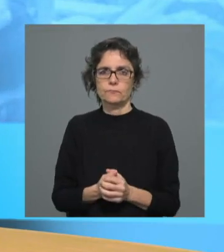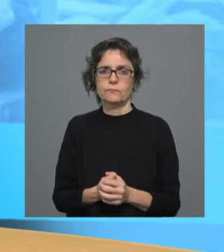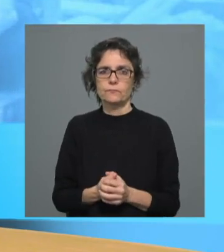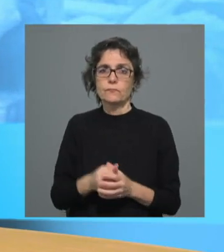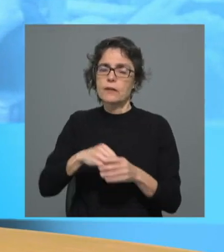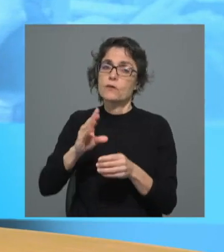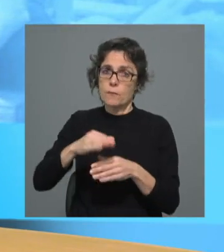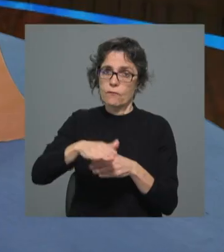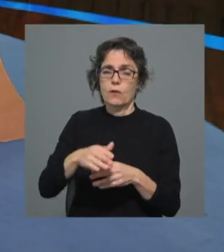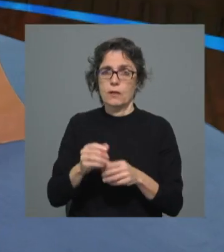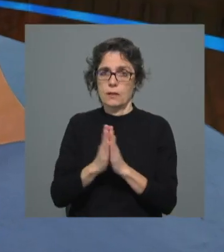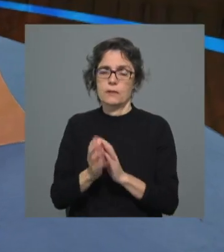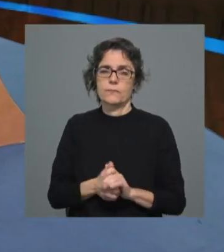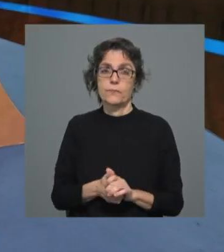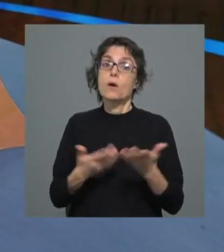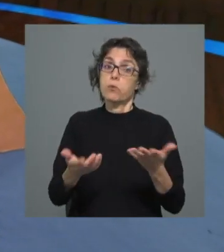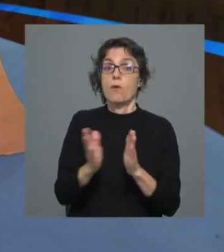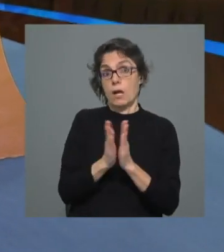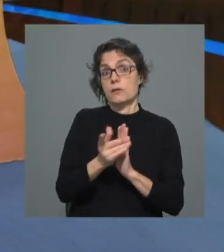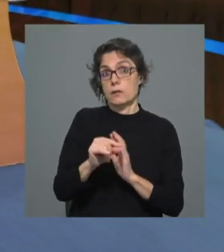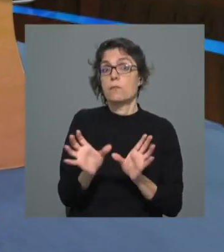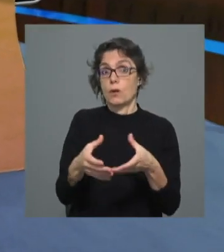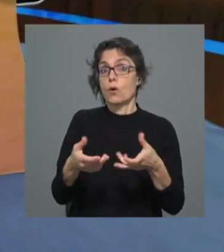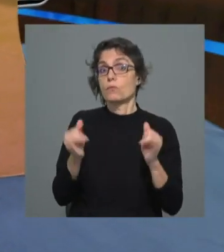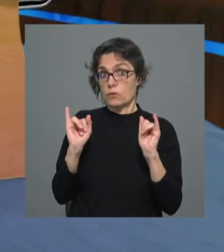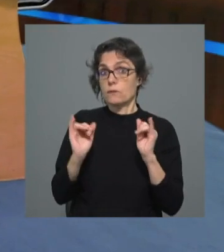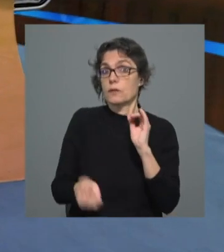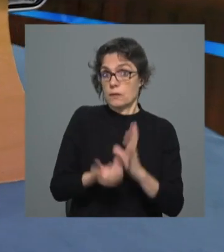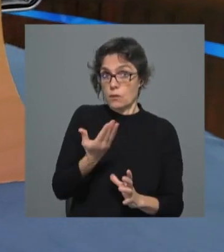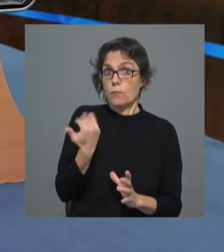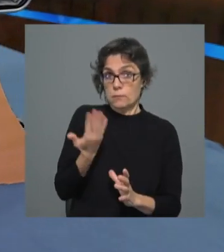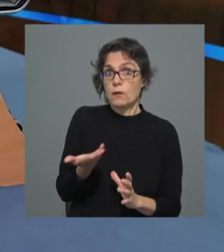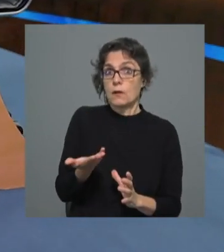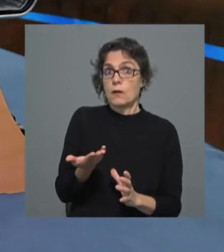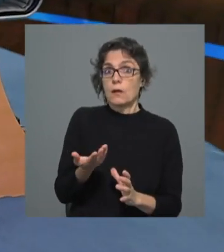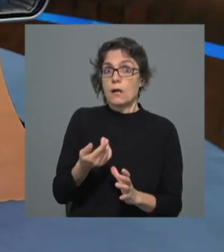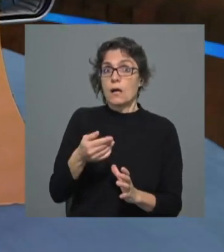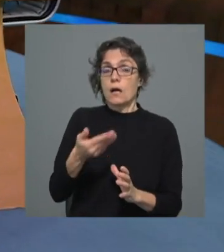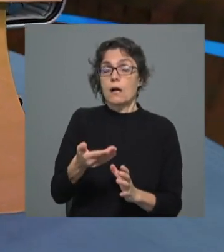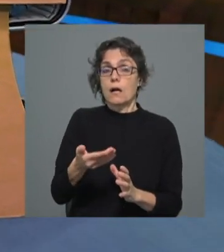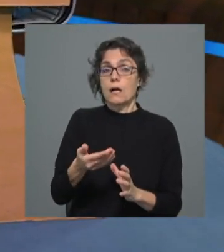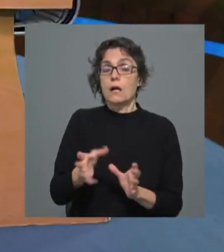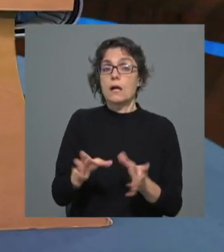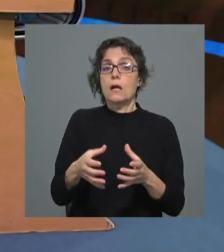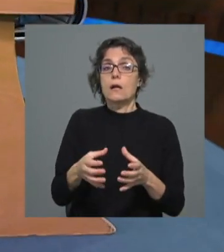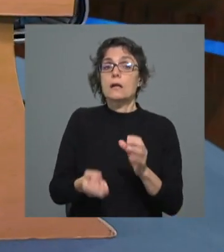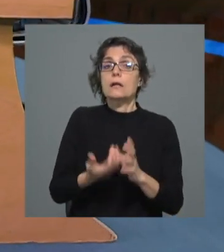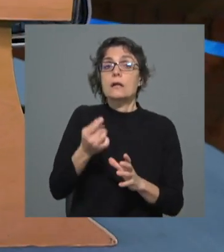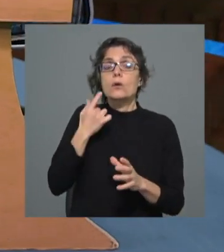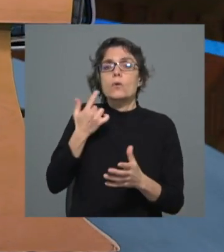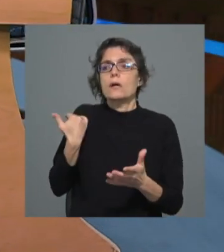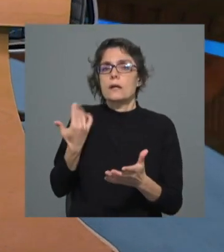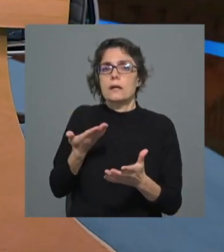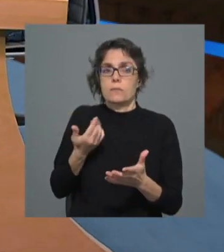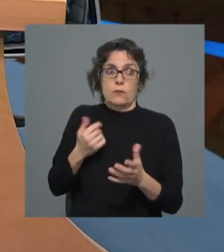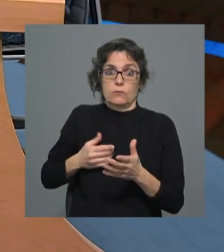teve em criar uma comissão independente, também cabe dar consequência, sim, não é? Ao fim e ao cabo, àquilo que